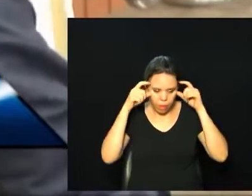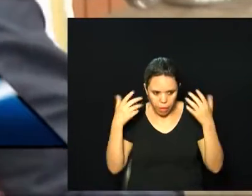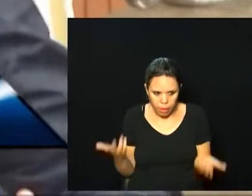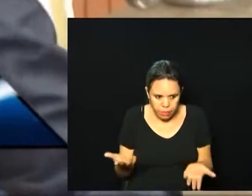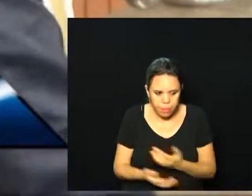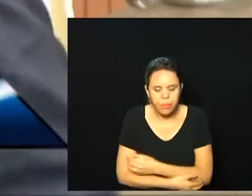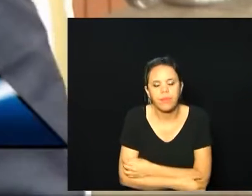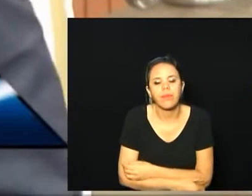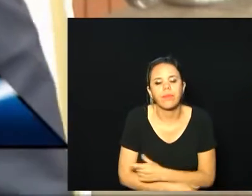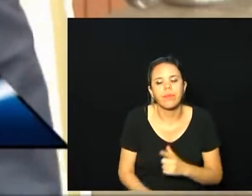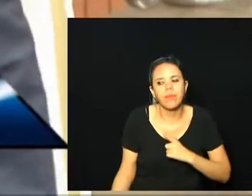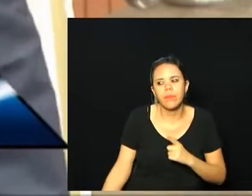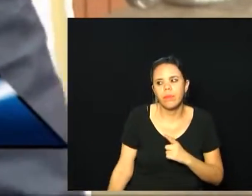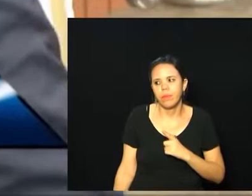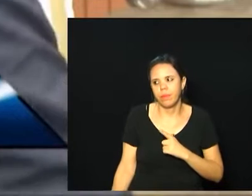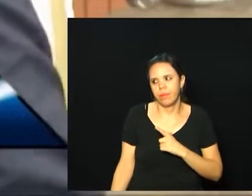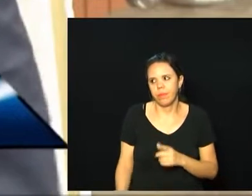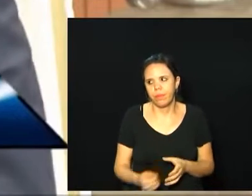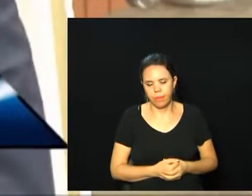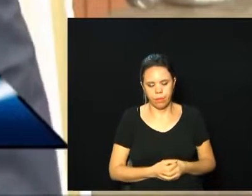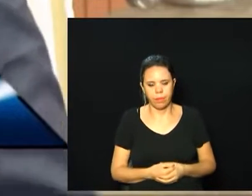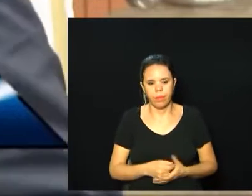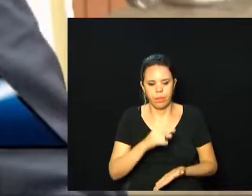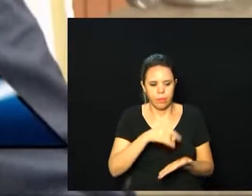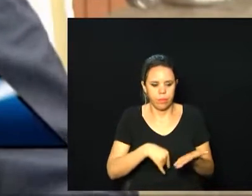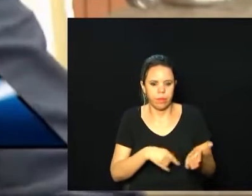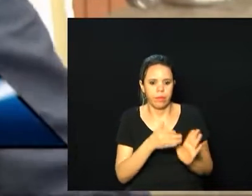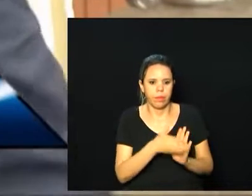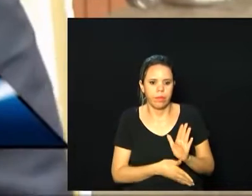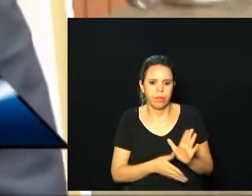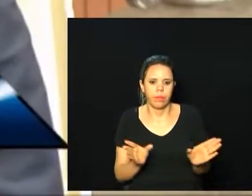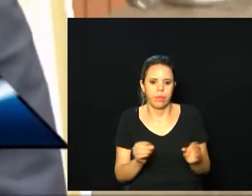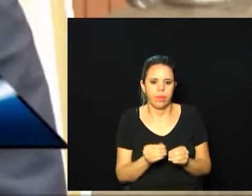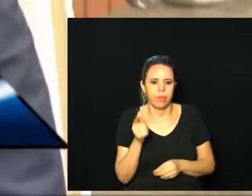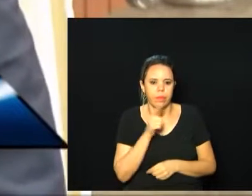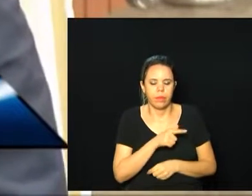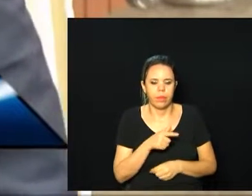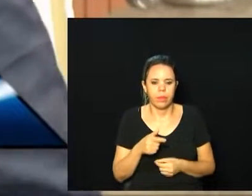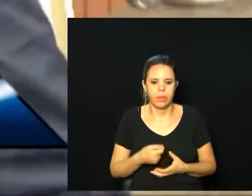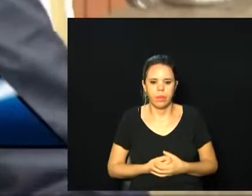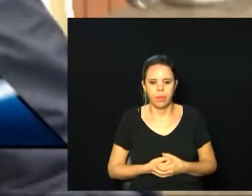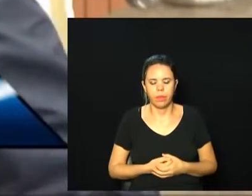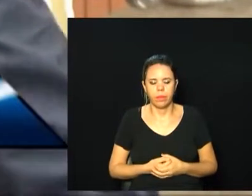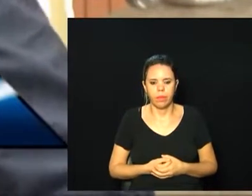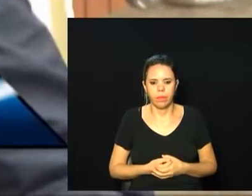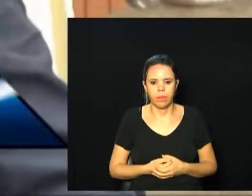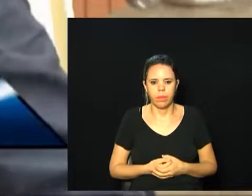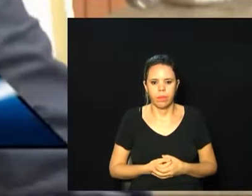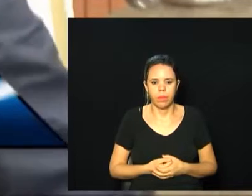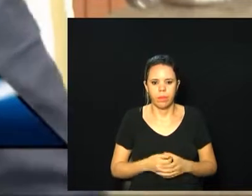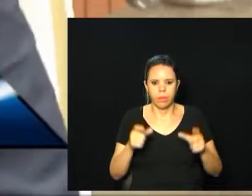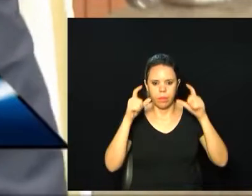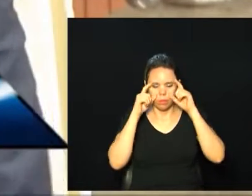o seu óculos e, né, ter aí a sua receita, né, concluída quando já do